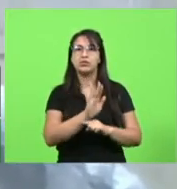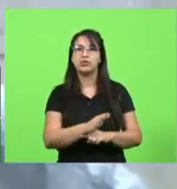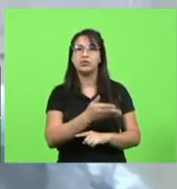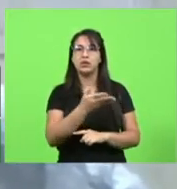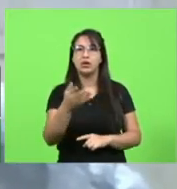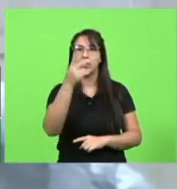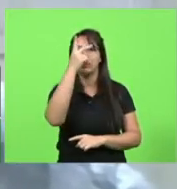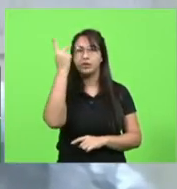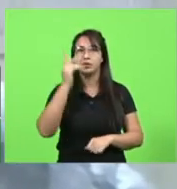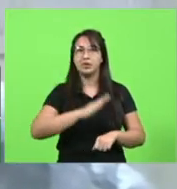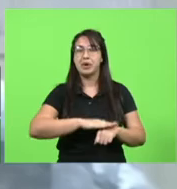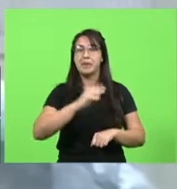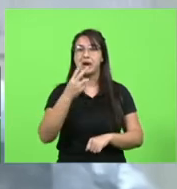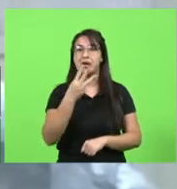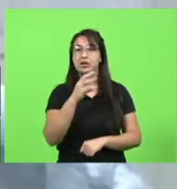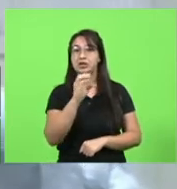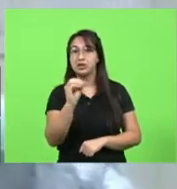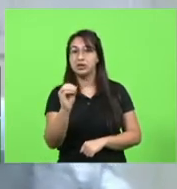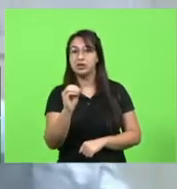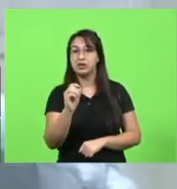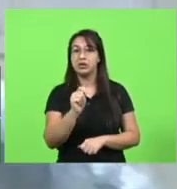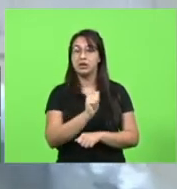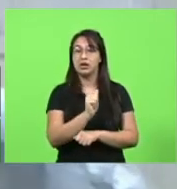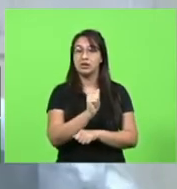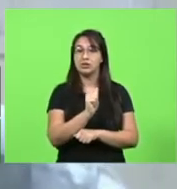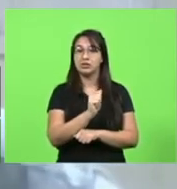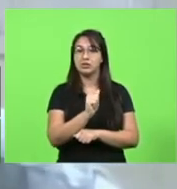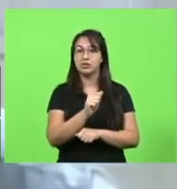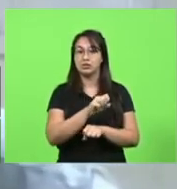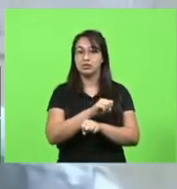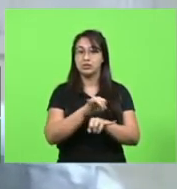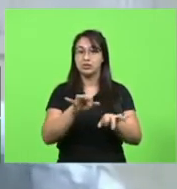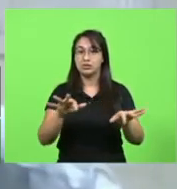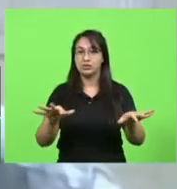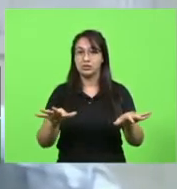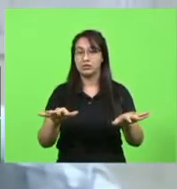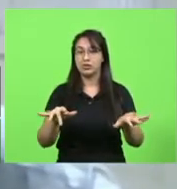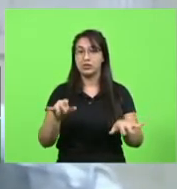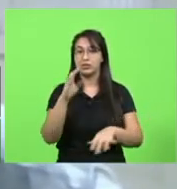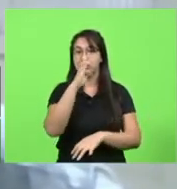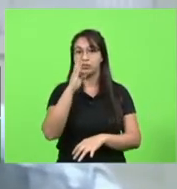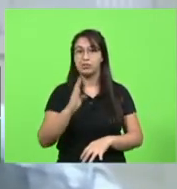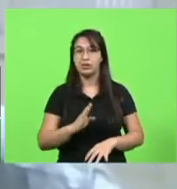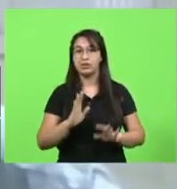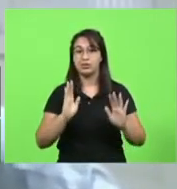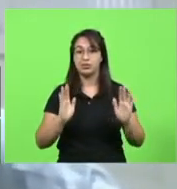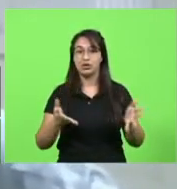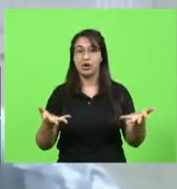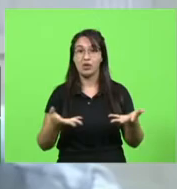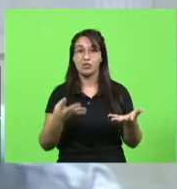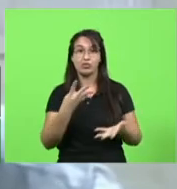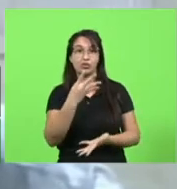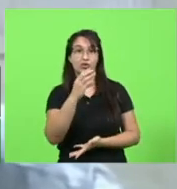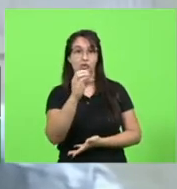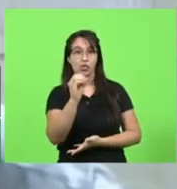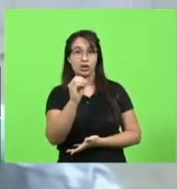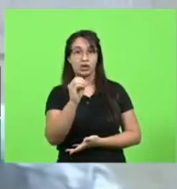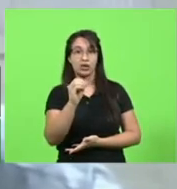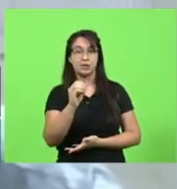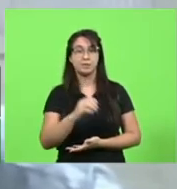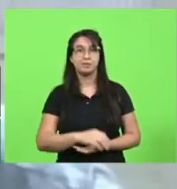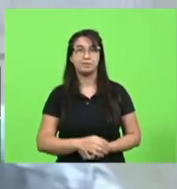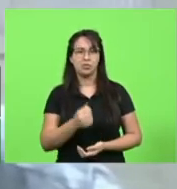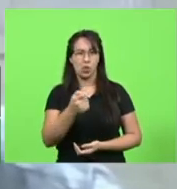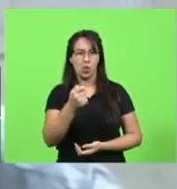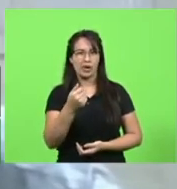30 associações espalhadas pelo Brasil e hoje já quase 40, são 39. Desde